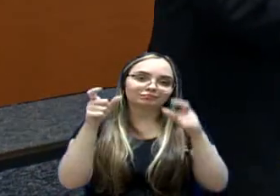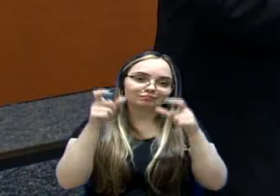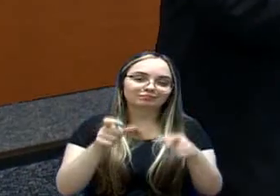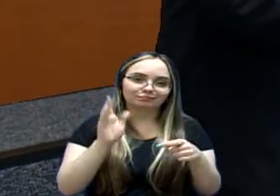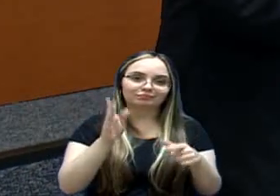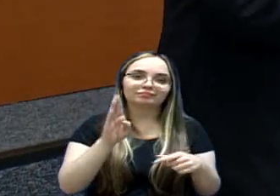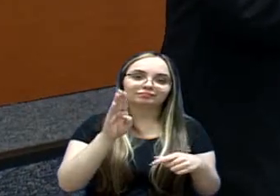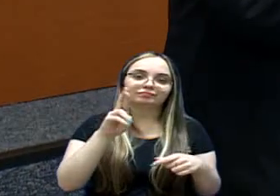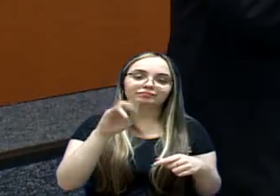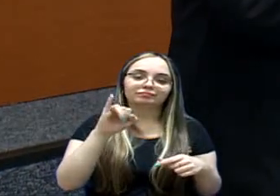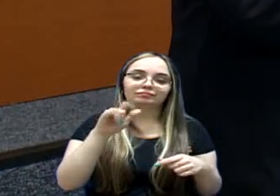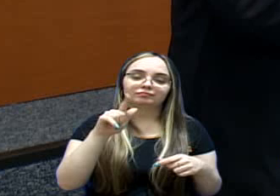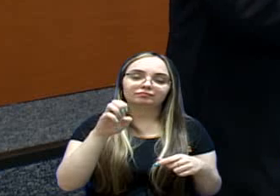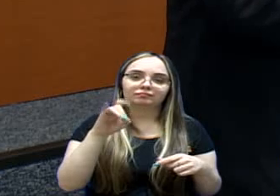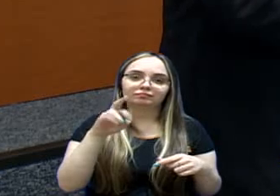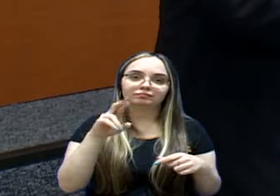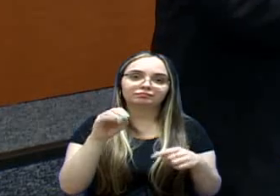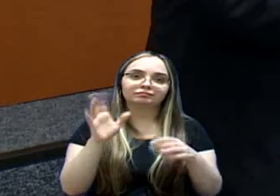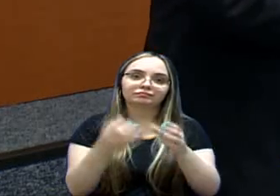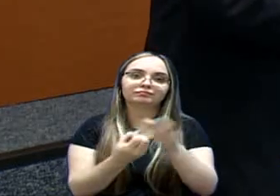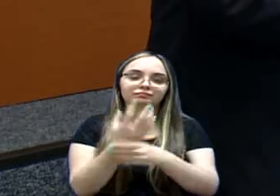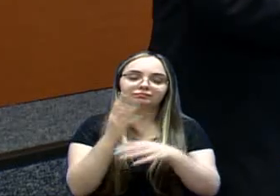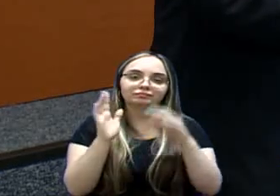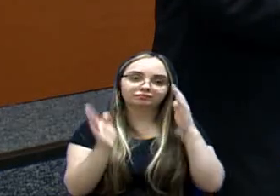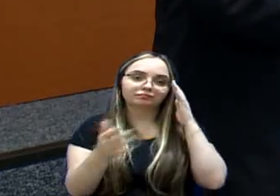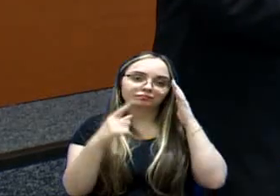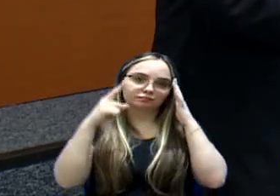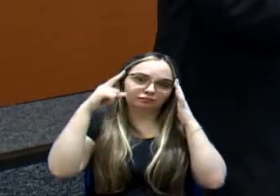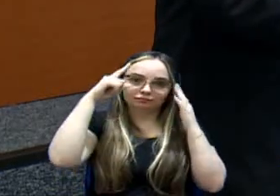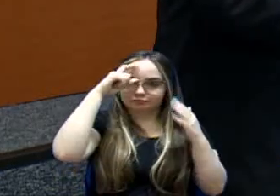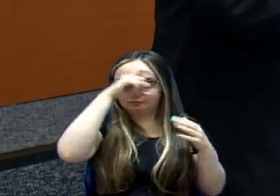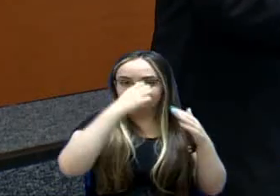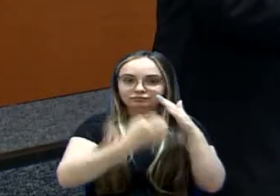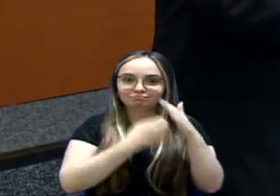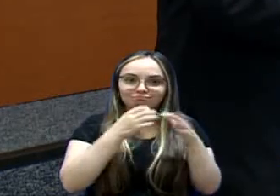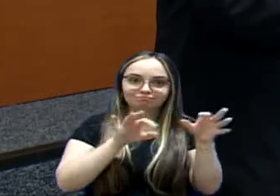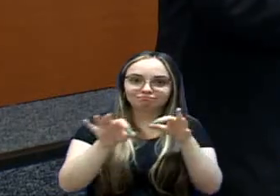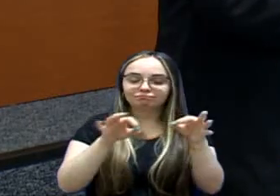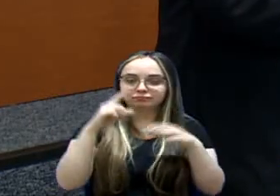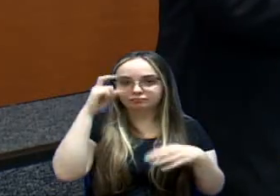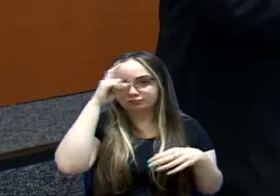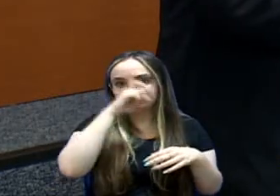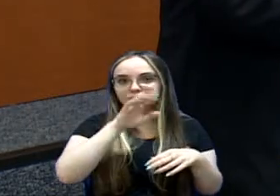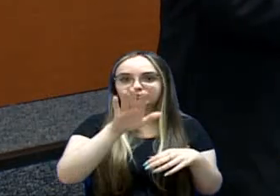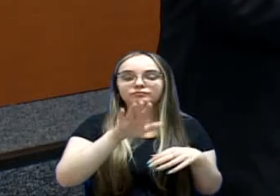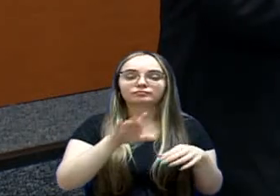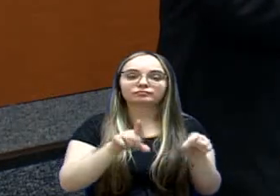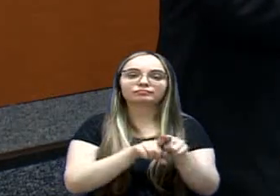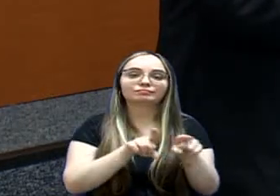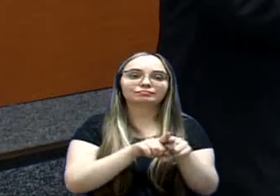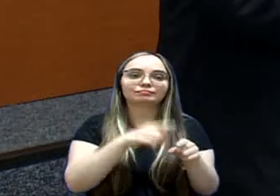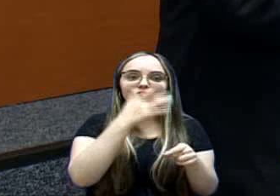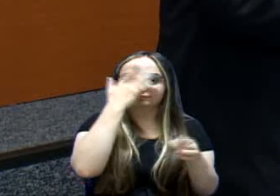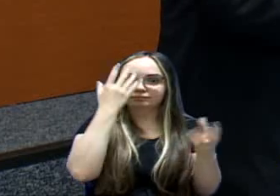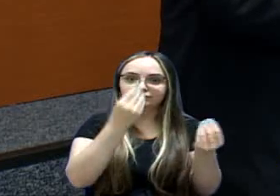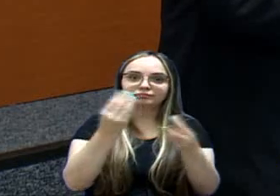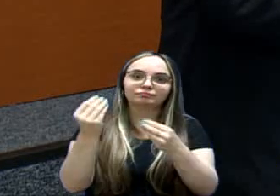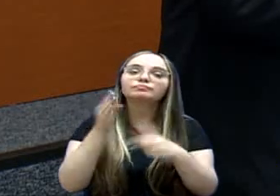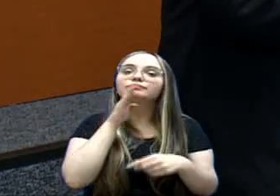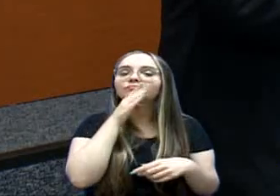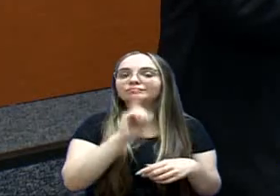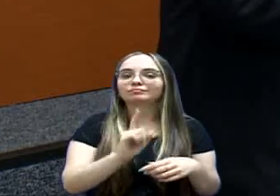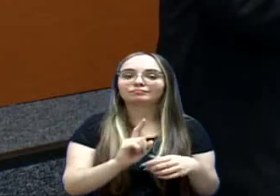Tobias, né, é dificultoso, né, a toda a parte empresarial, e também não ser reconhecido, que,